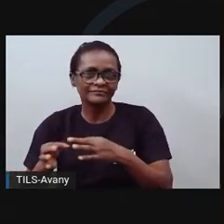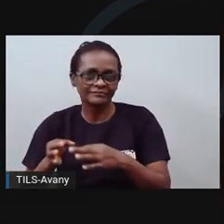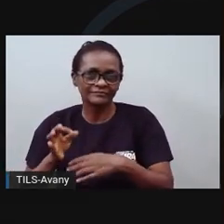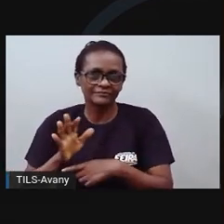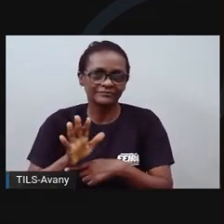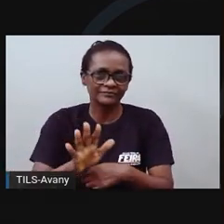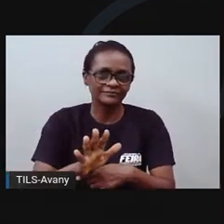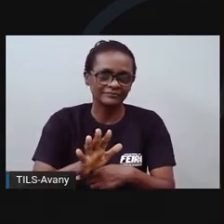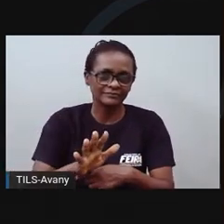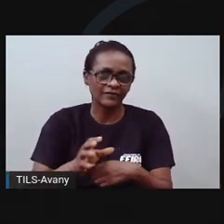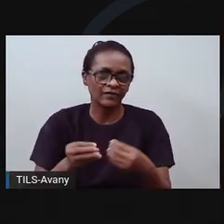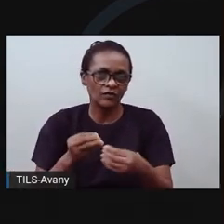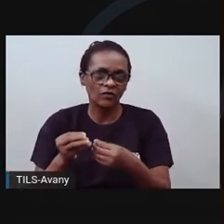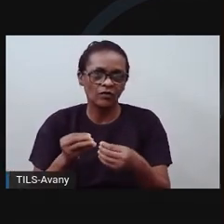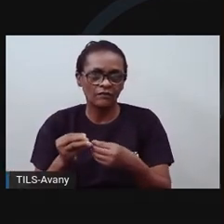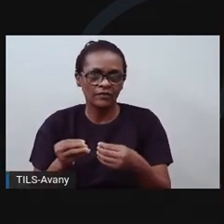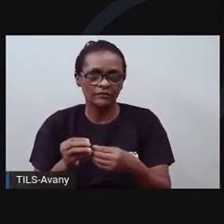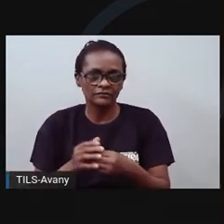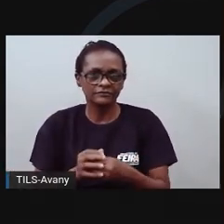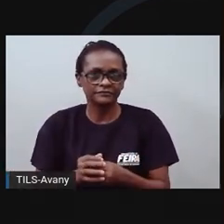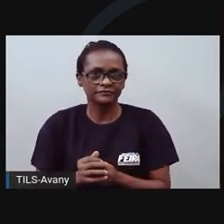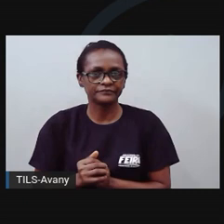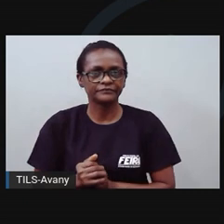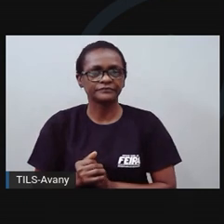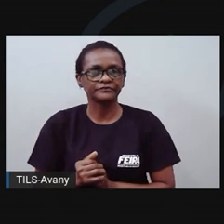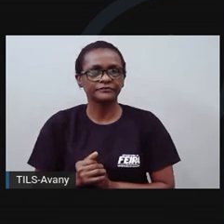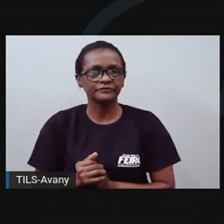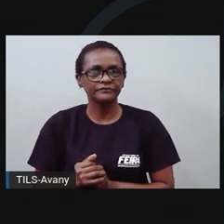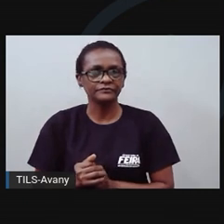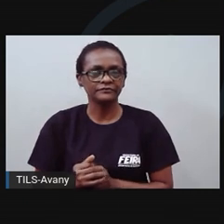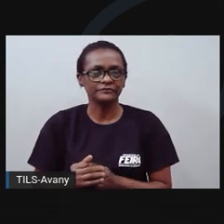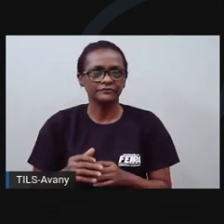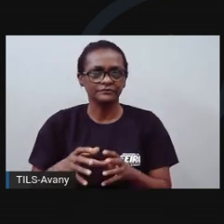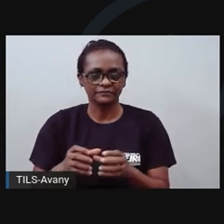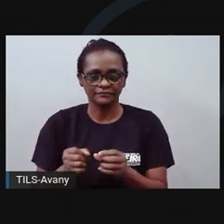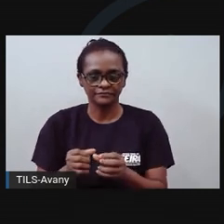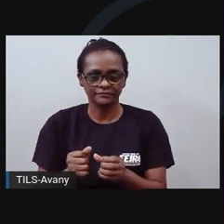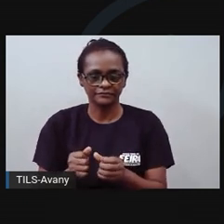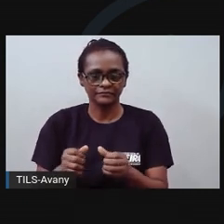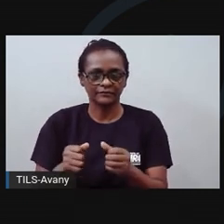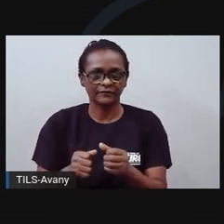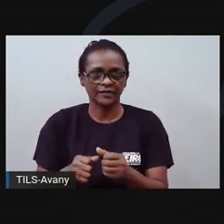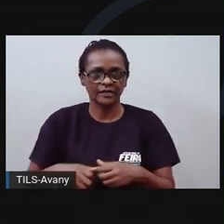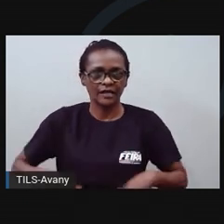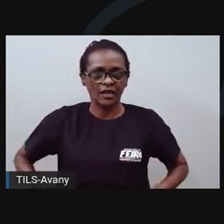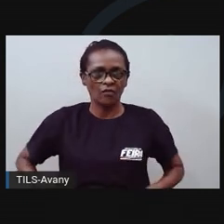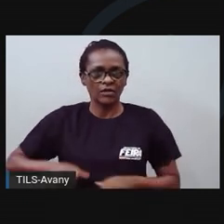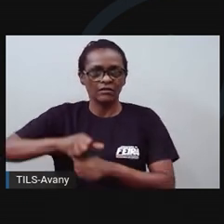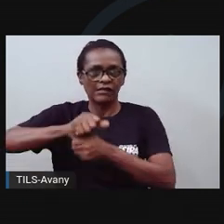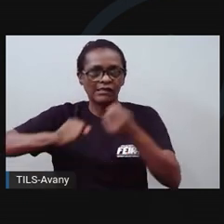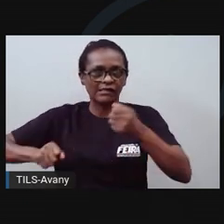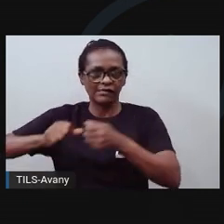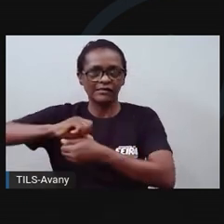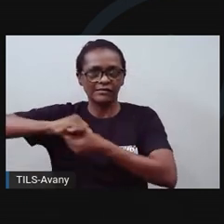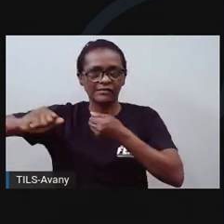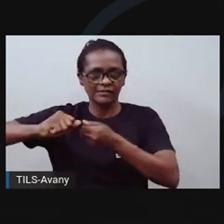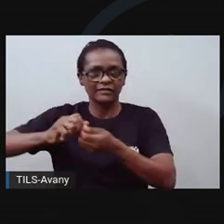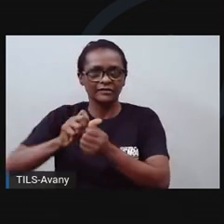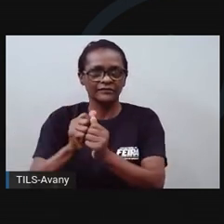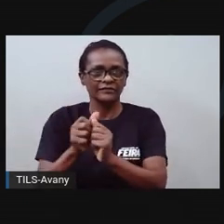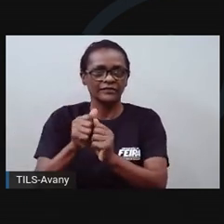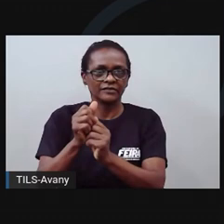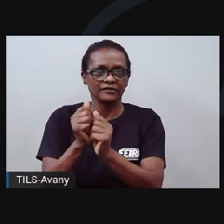e como forma de deixar-lhes algo de lembrança, uma boneca, feita com um pano de suas saias, rasgado com as unhas e